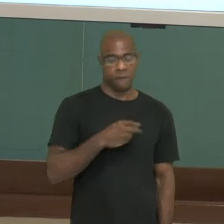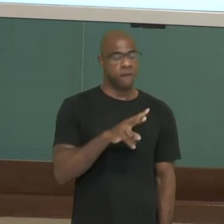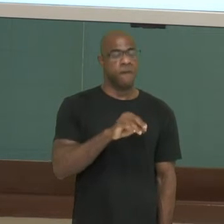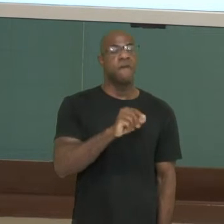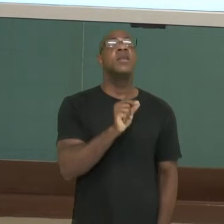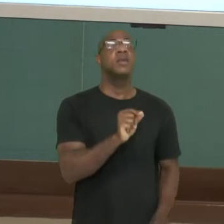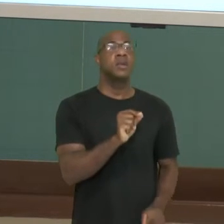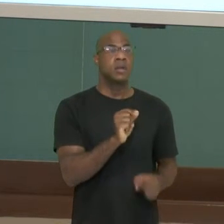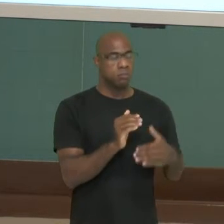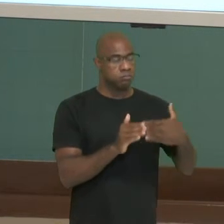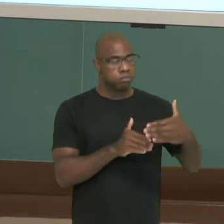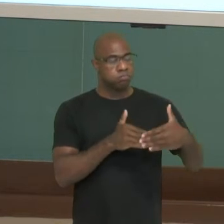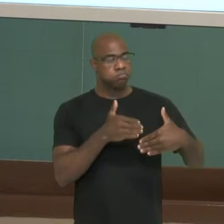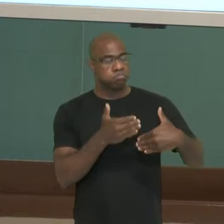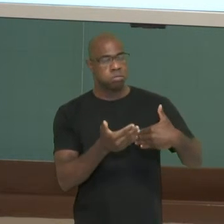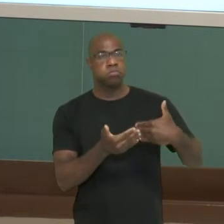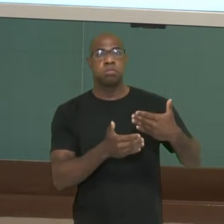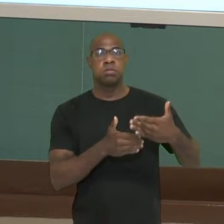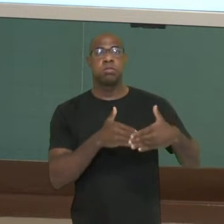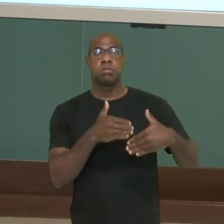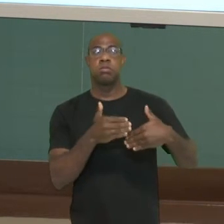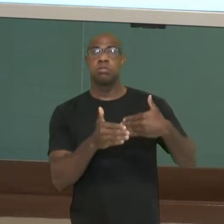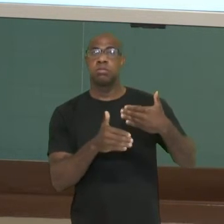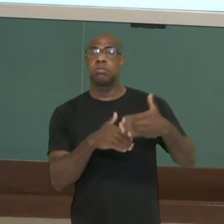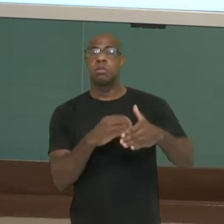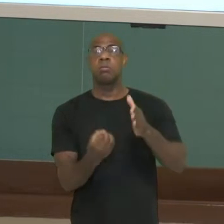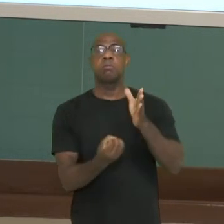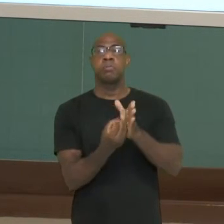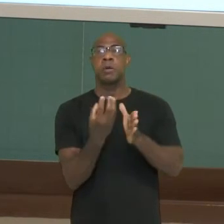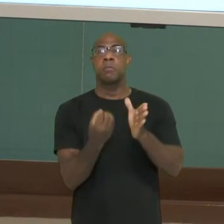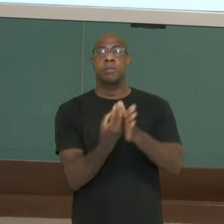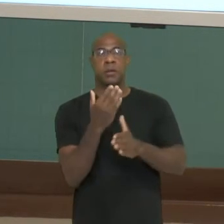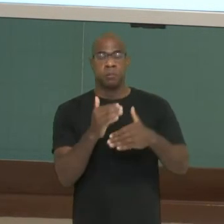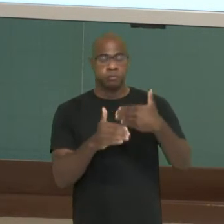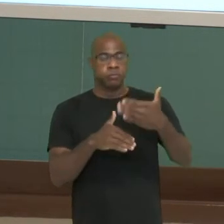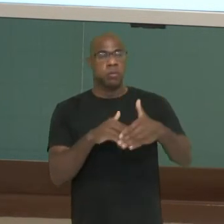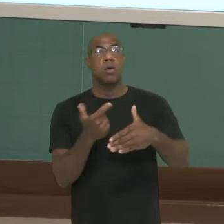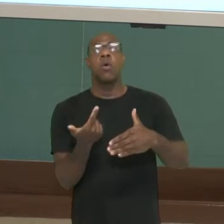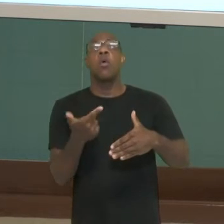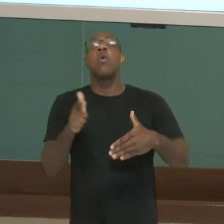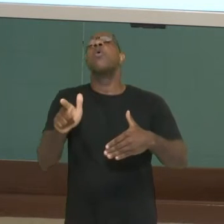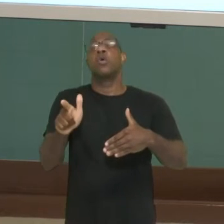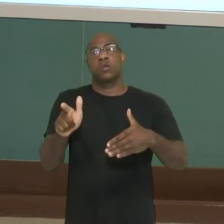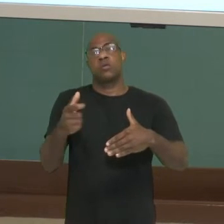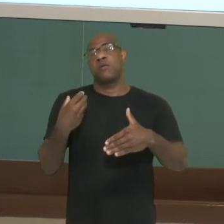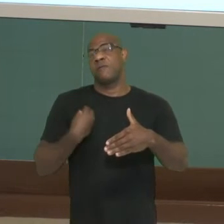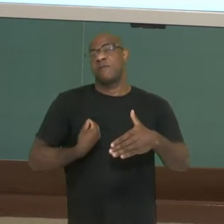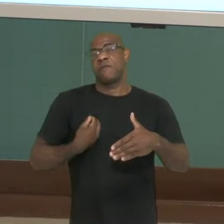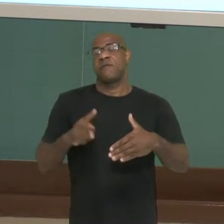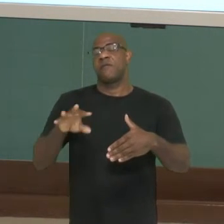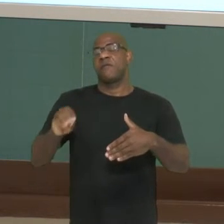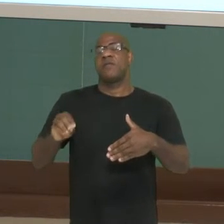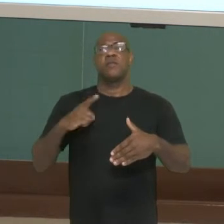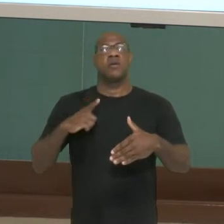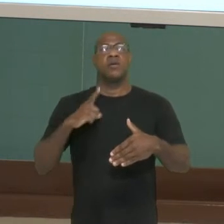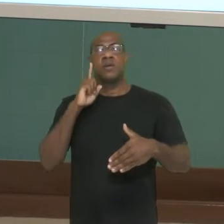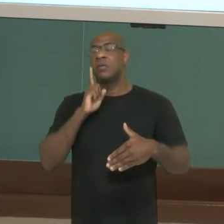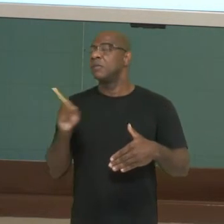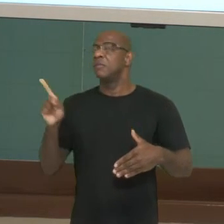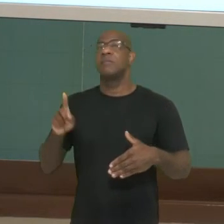gradualmente, ao longo do tempo, vai se formando em outro indivíduo. E se